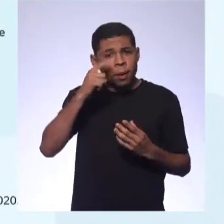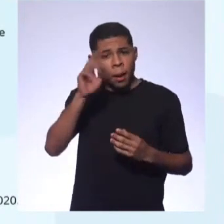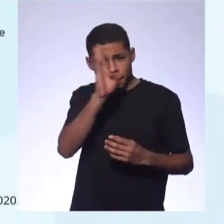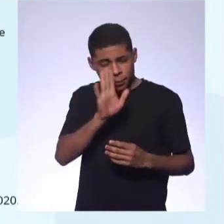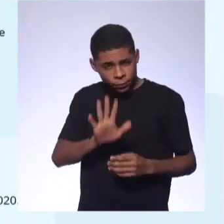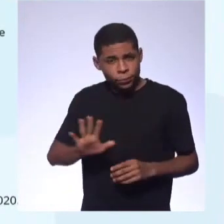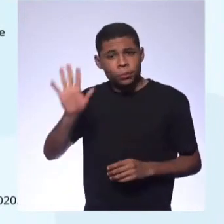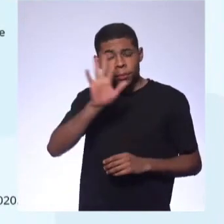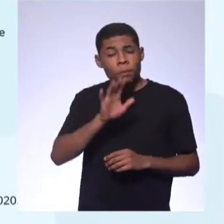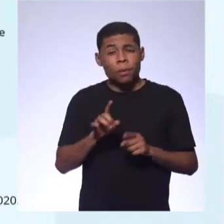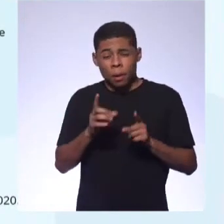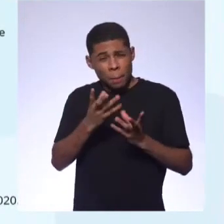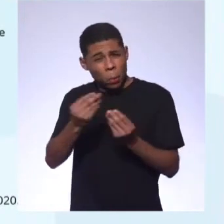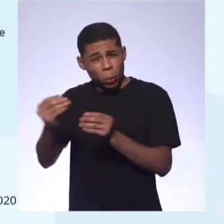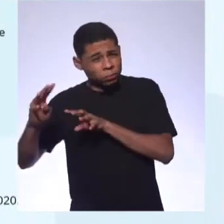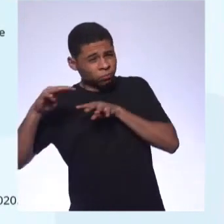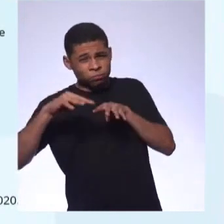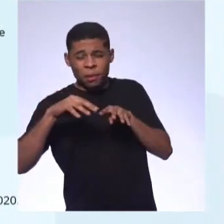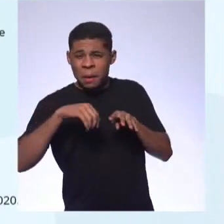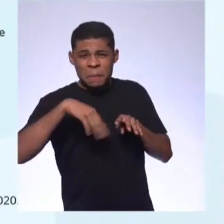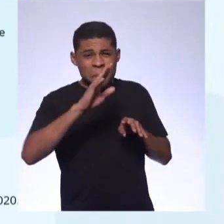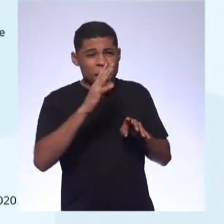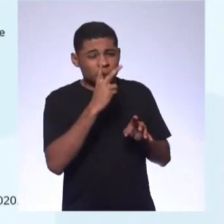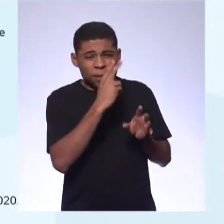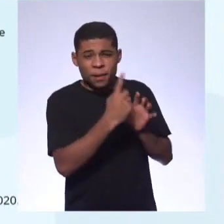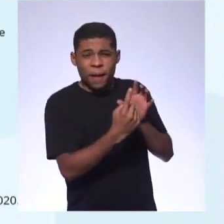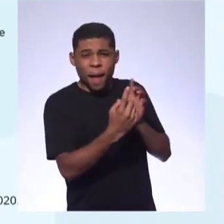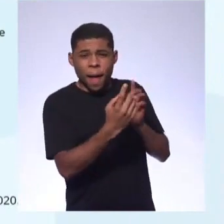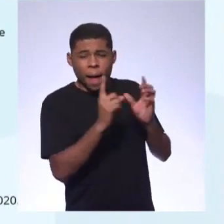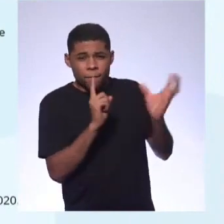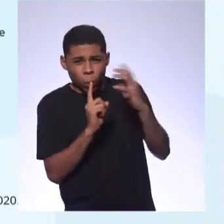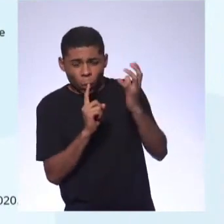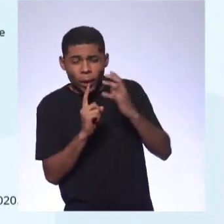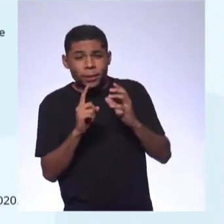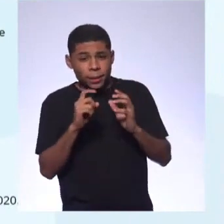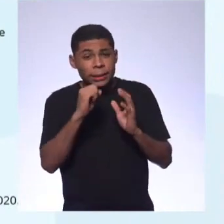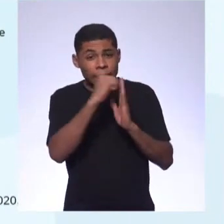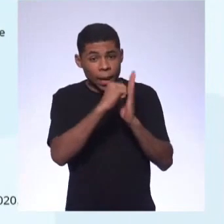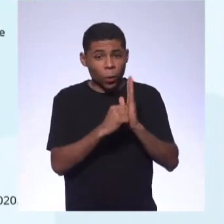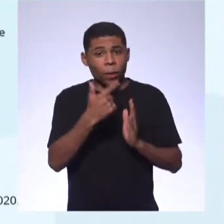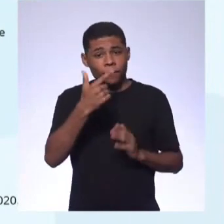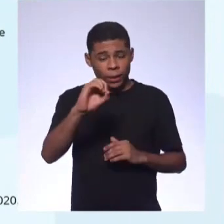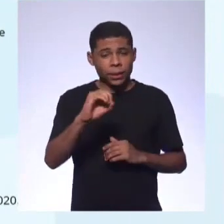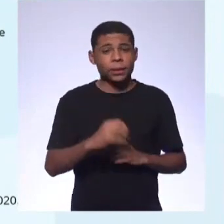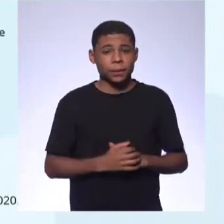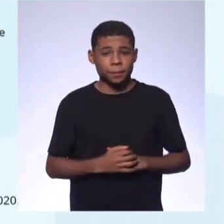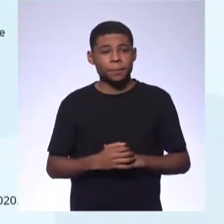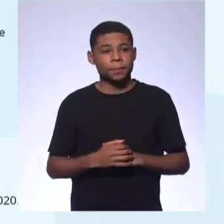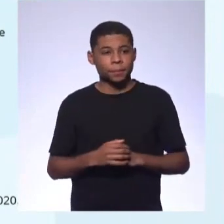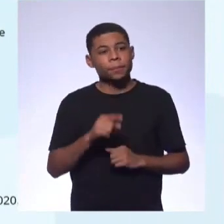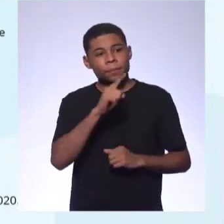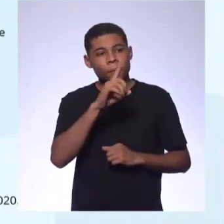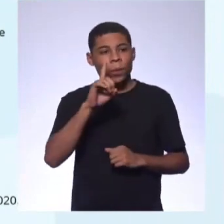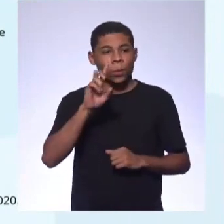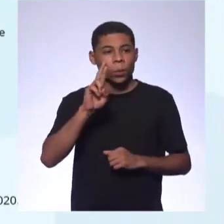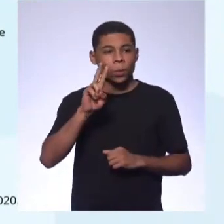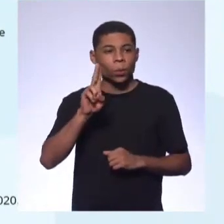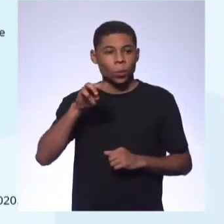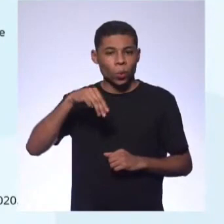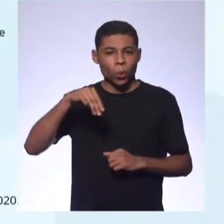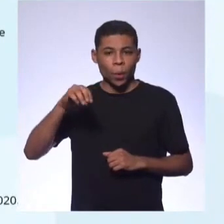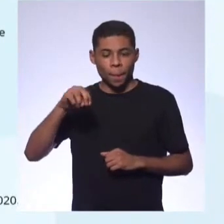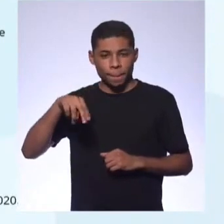brasileiro, considerado por muitos o mais influente poeta brasileiro do século XX. Drummond foi um dos